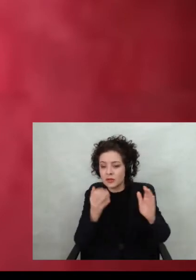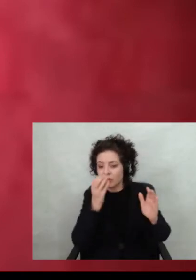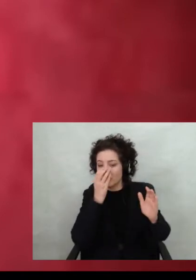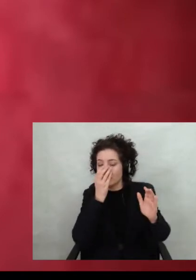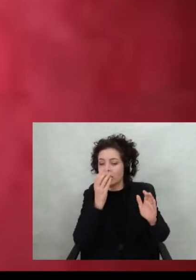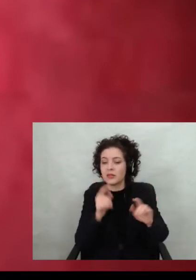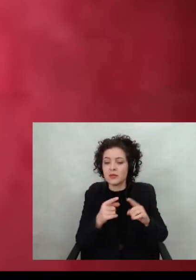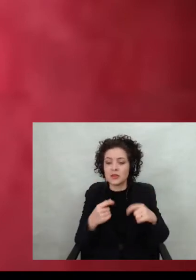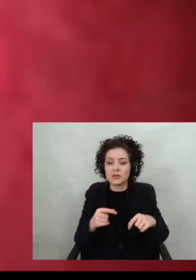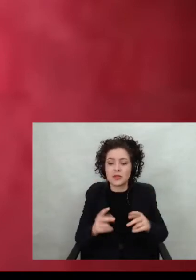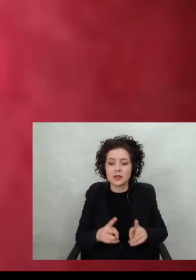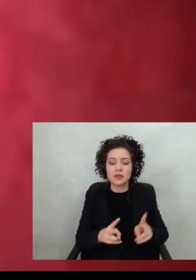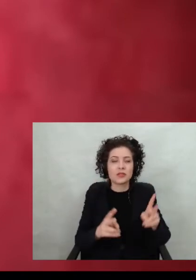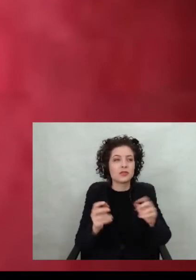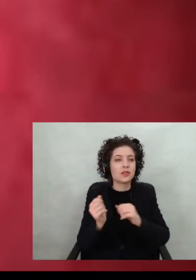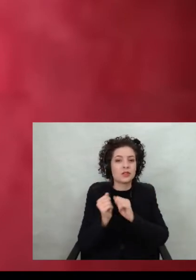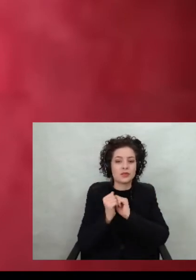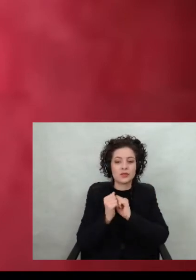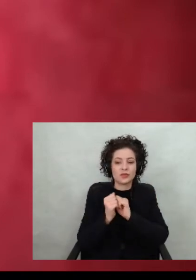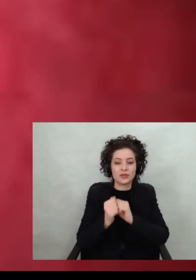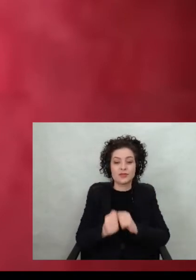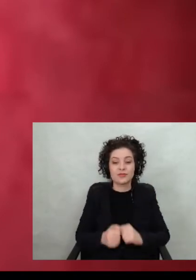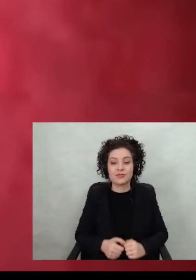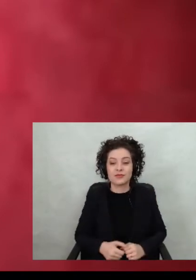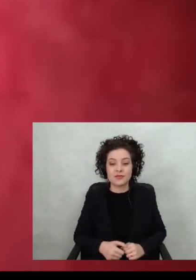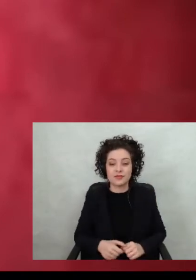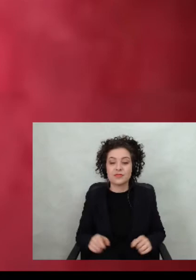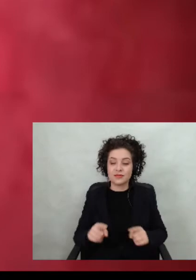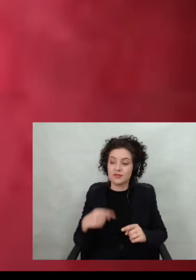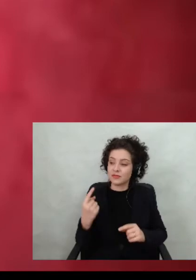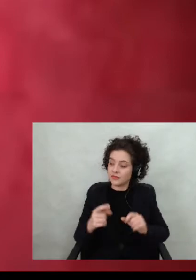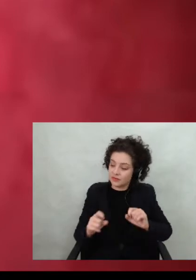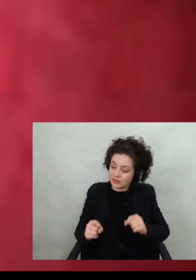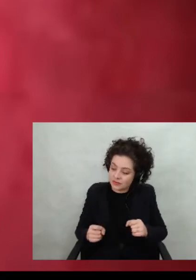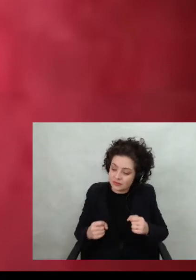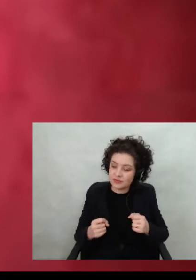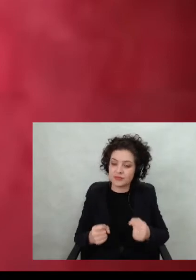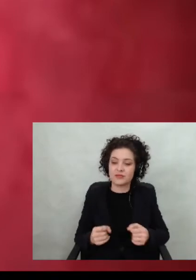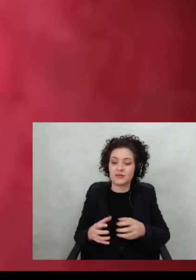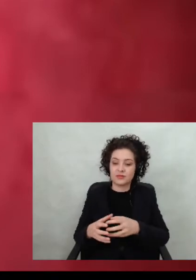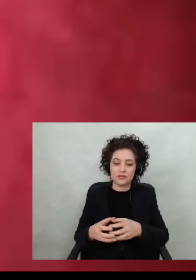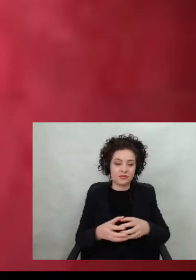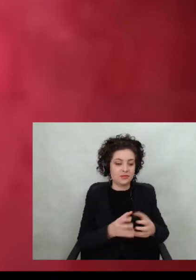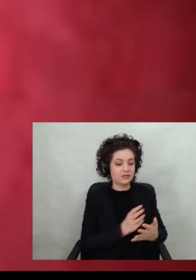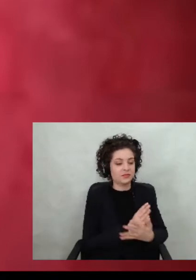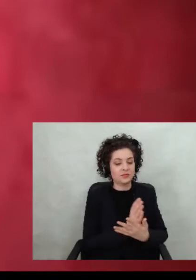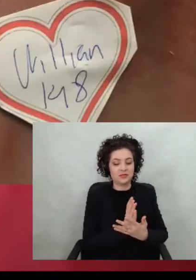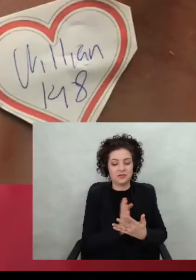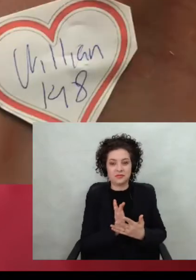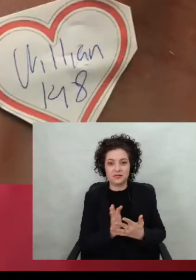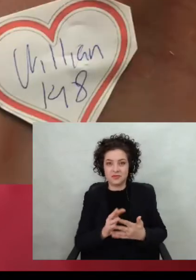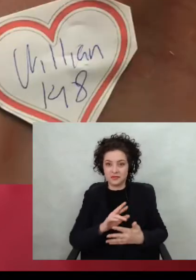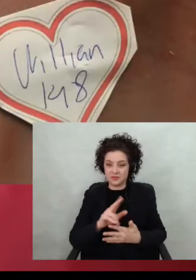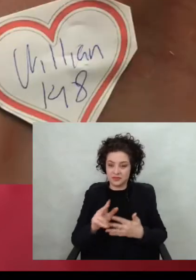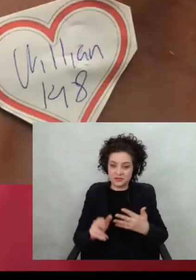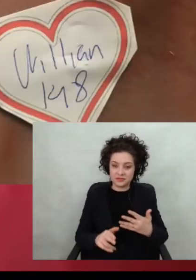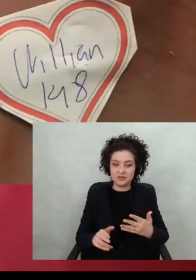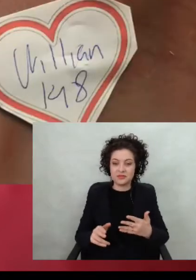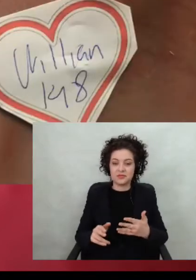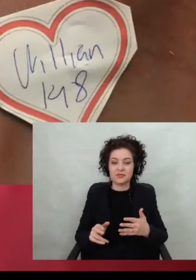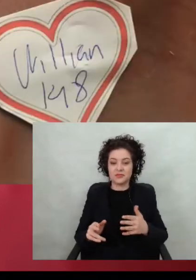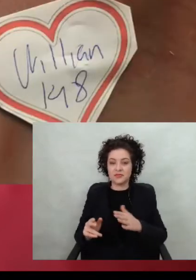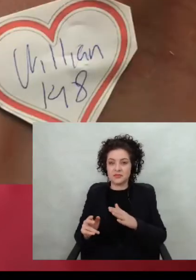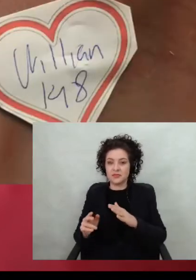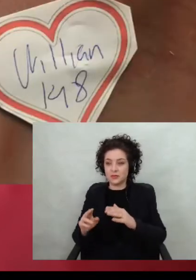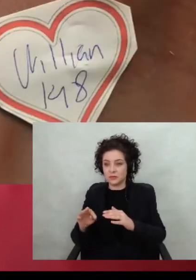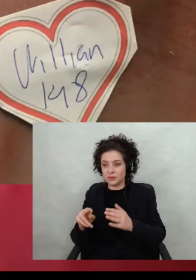continuar conosco, né? Mas temos nos empenhado muito, o nosso time multidisciplinar, em tirá-los da UTI, devolvê-los